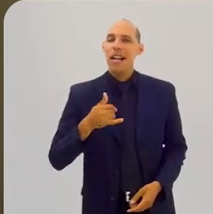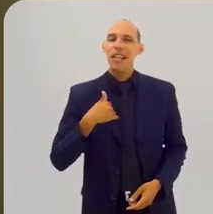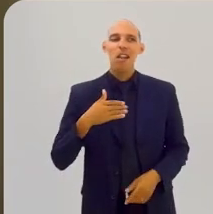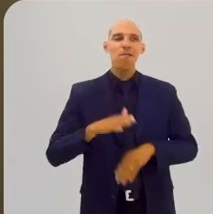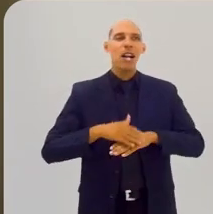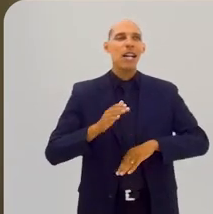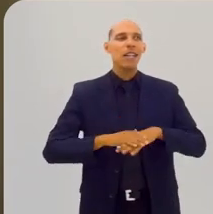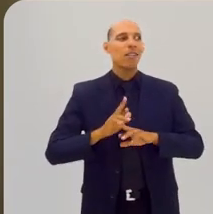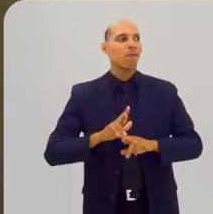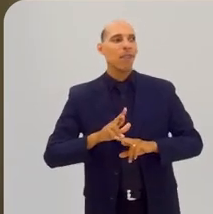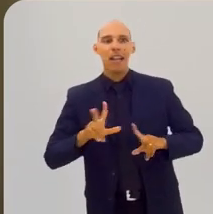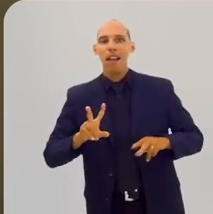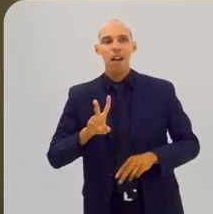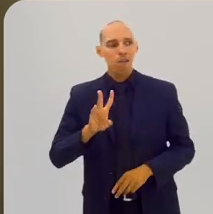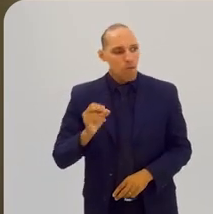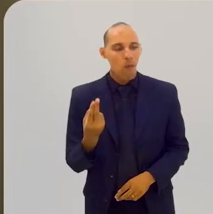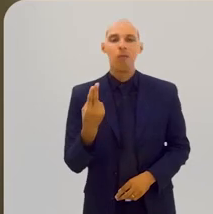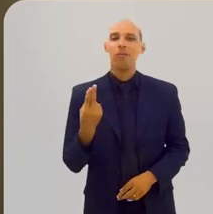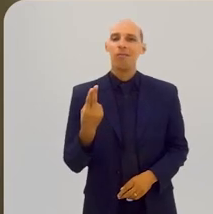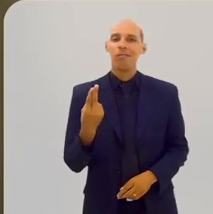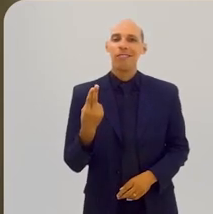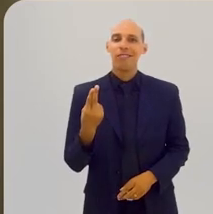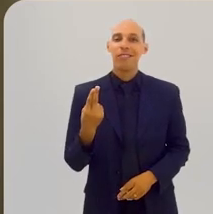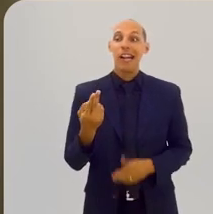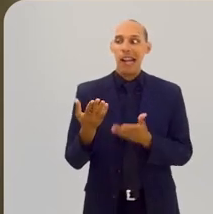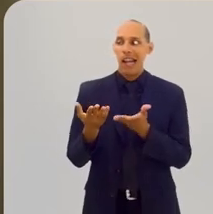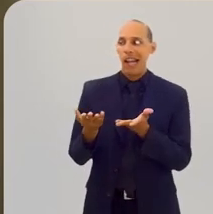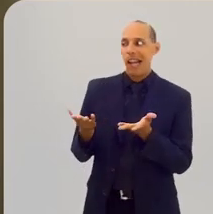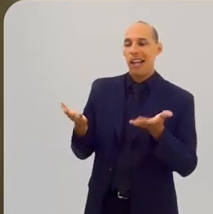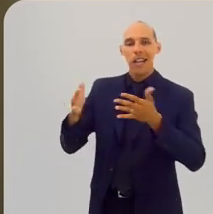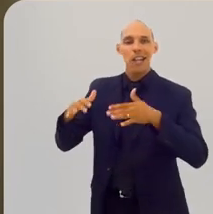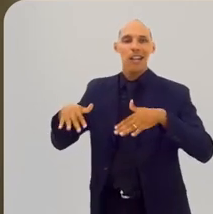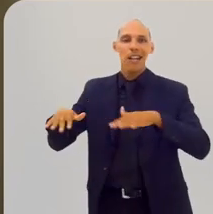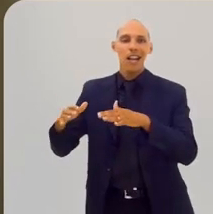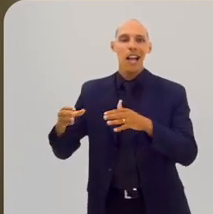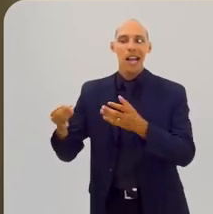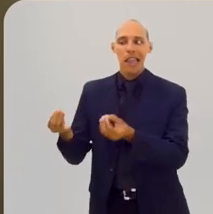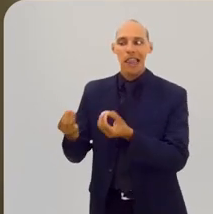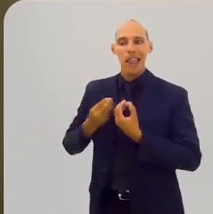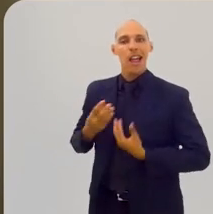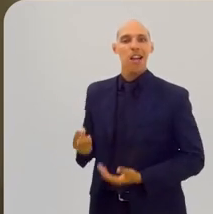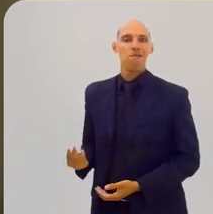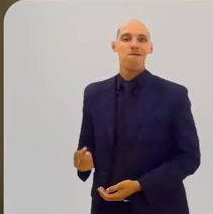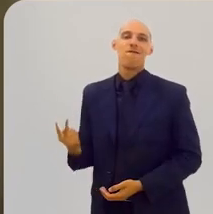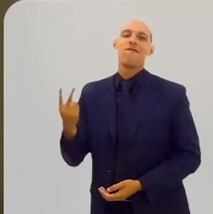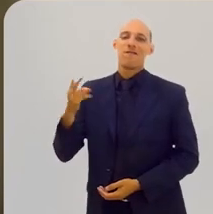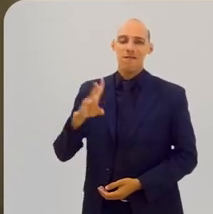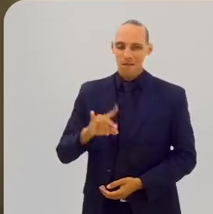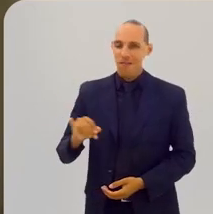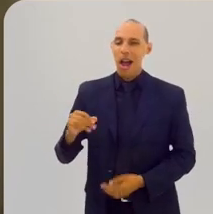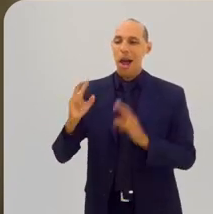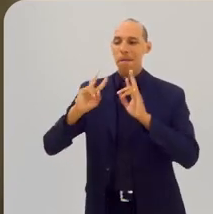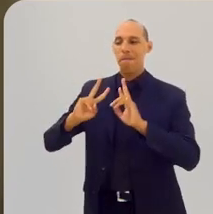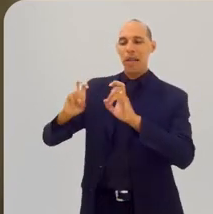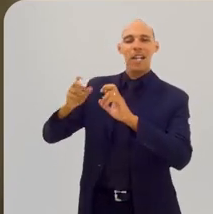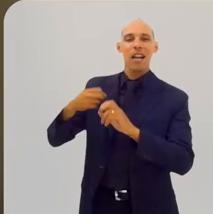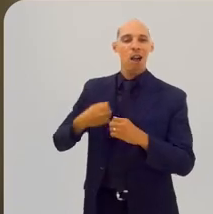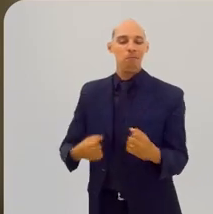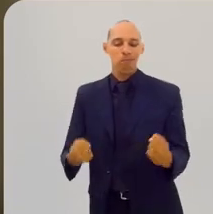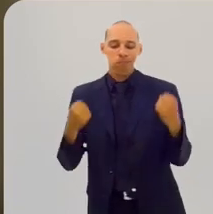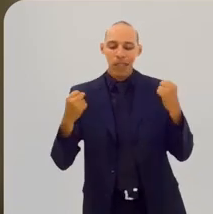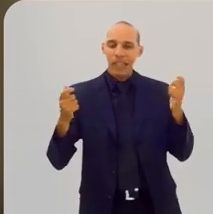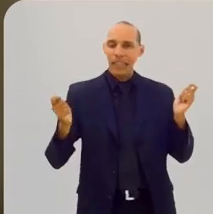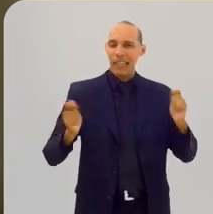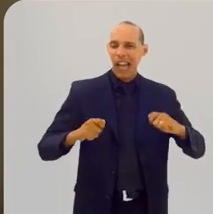eu vou fazer alguma coisa diferente e as pessoas vão vão dar valor ou vão perceber